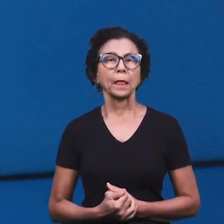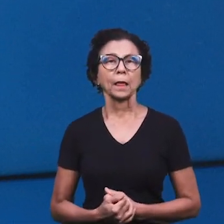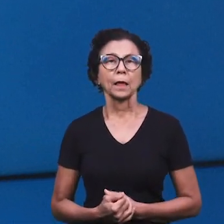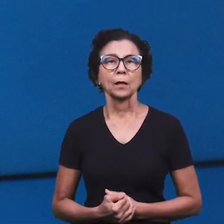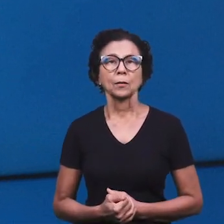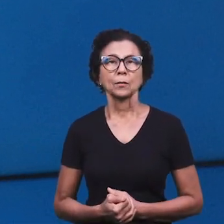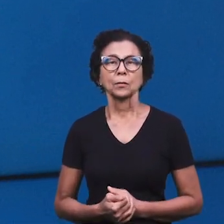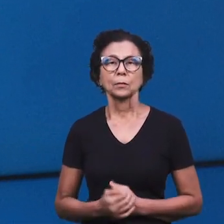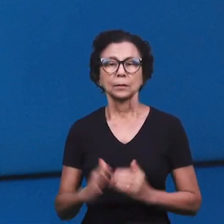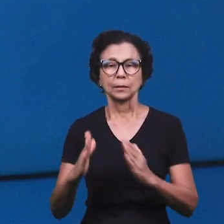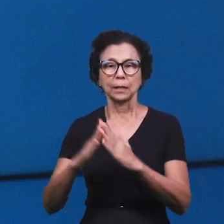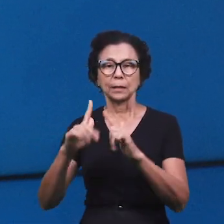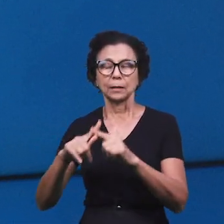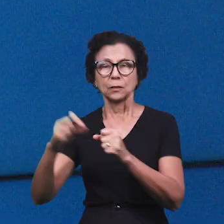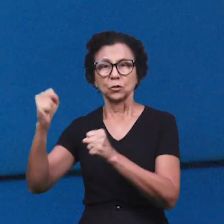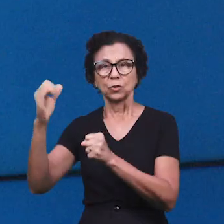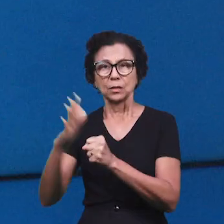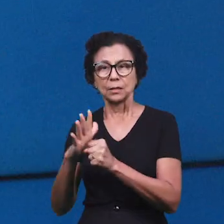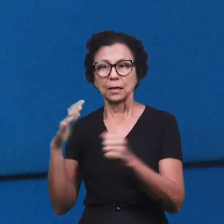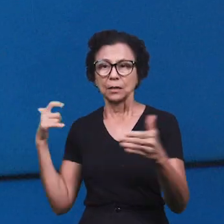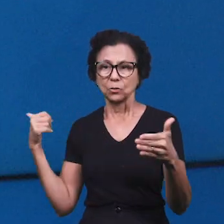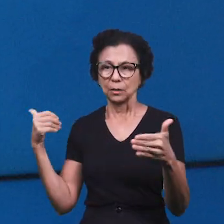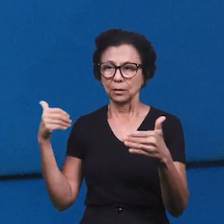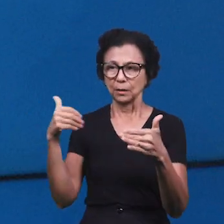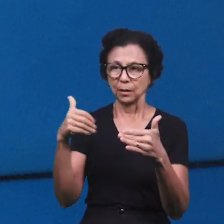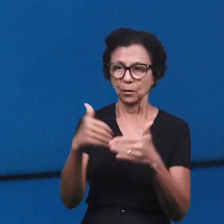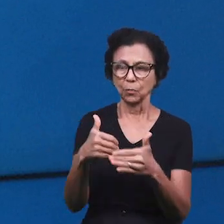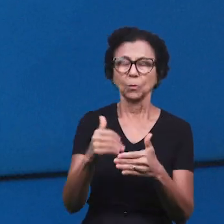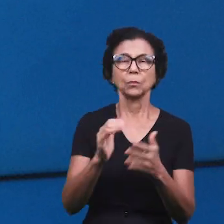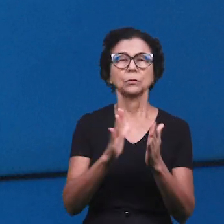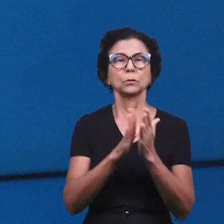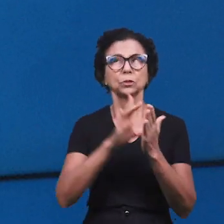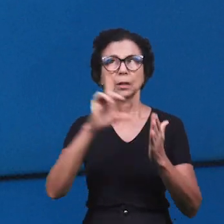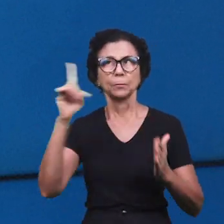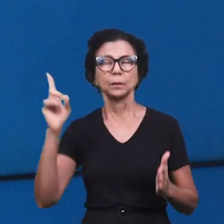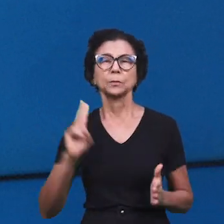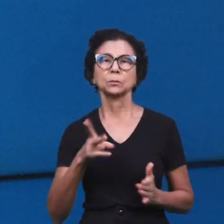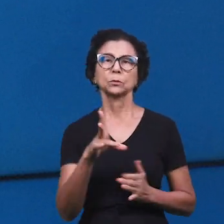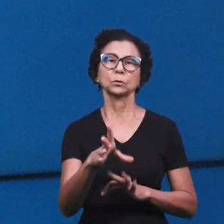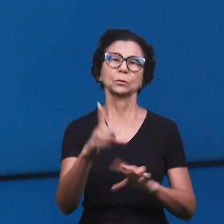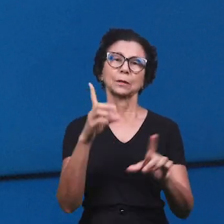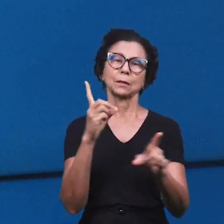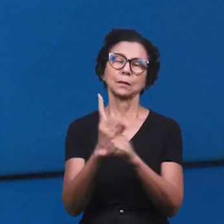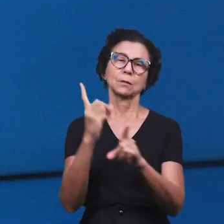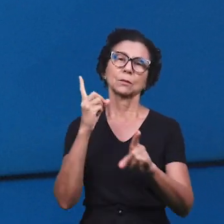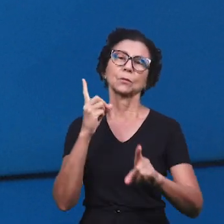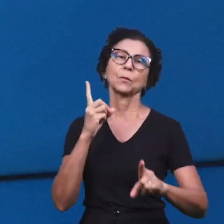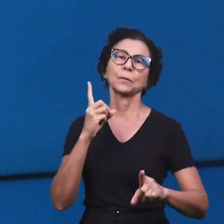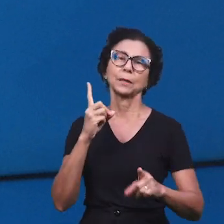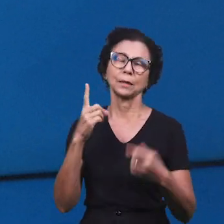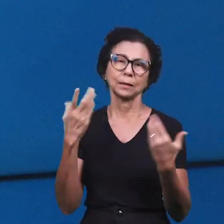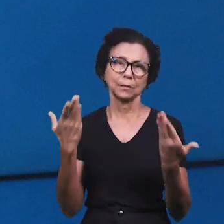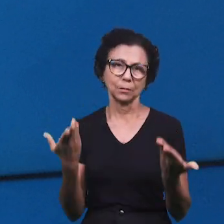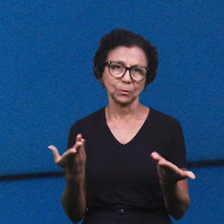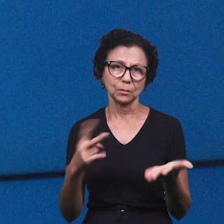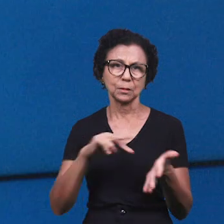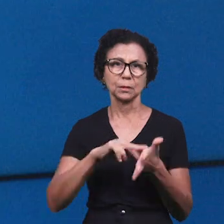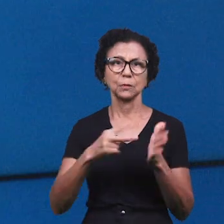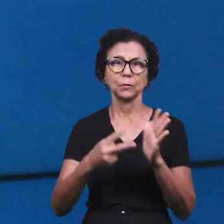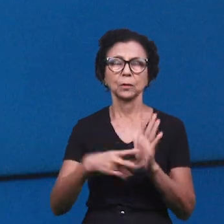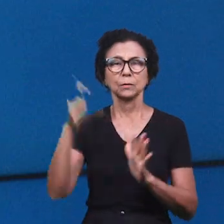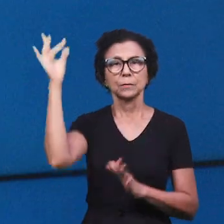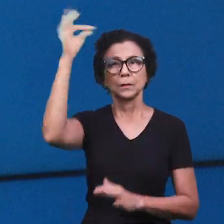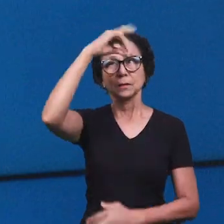sendo descoberta, ou seja, revelada pelo Espírito Santo. Então, o que aconteceu ali é que ao descobrir a